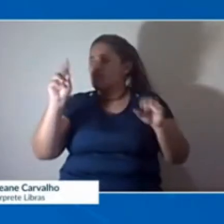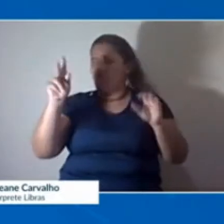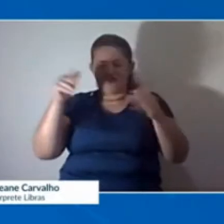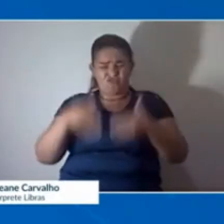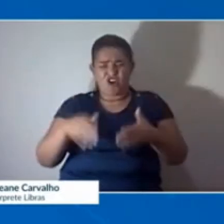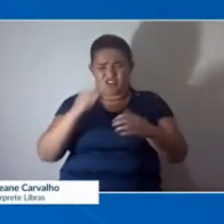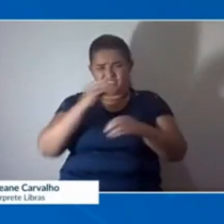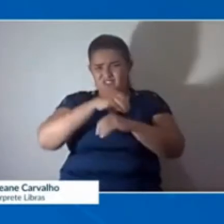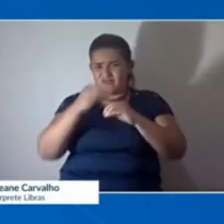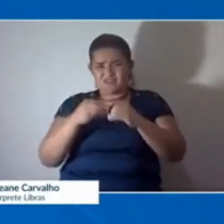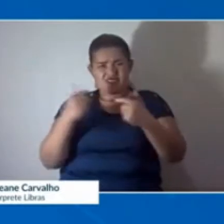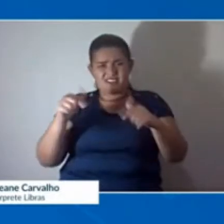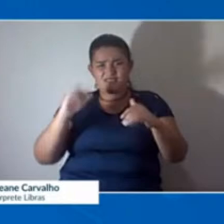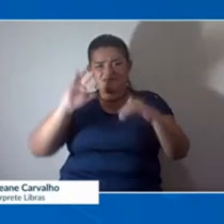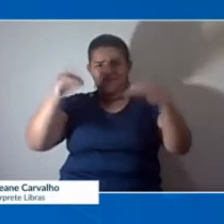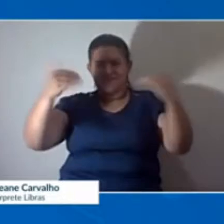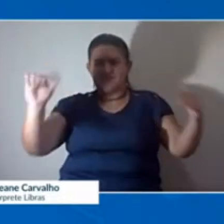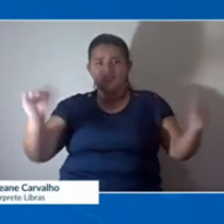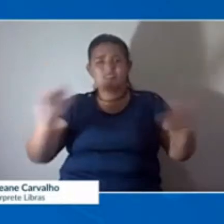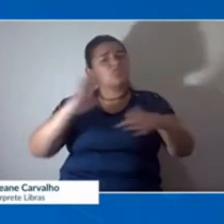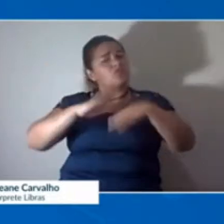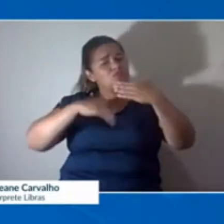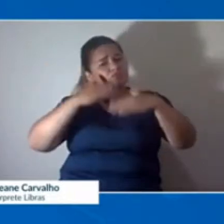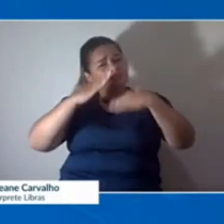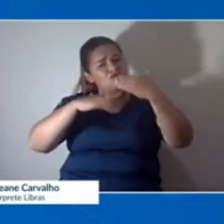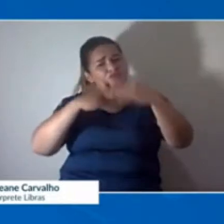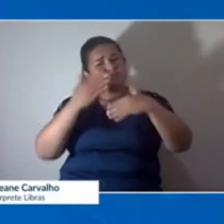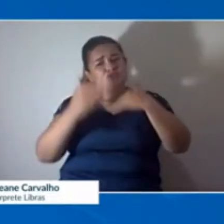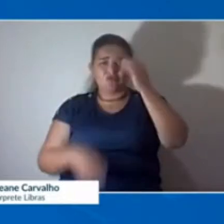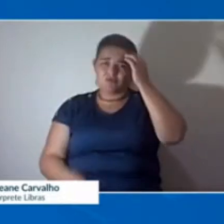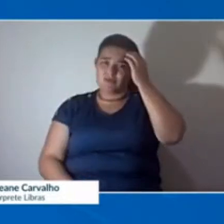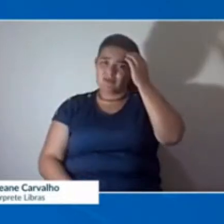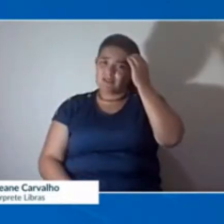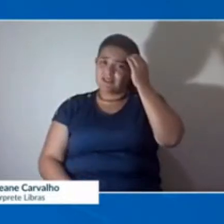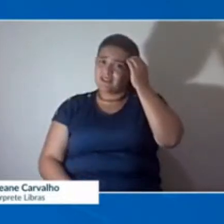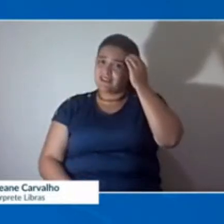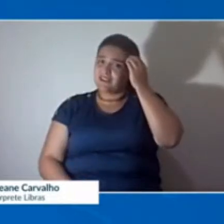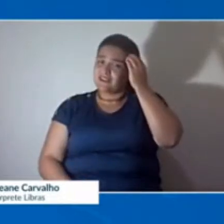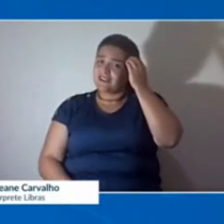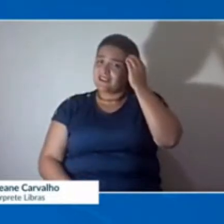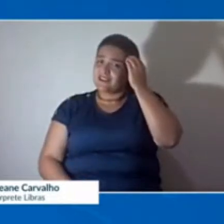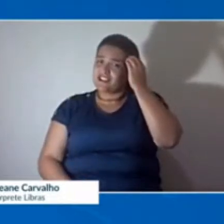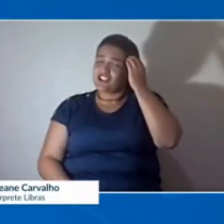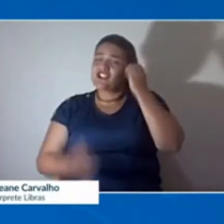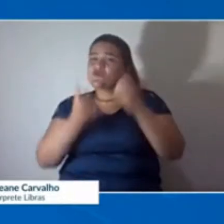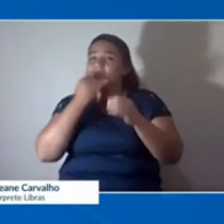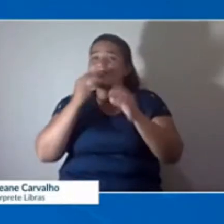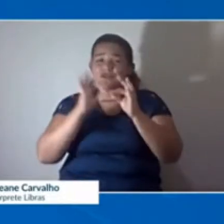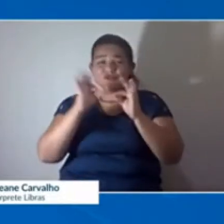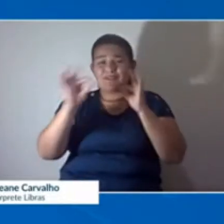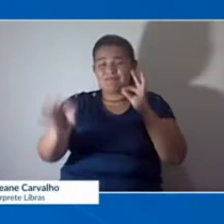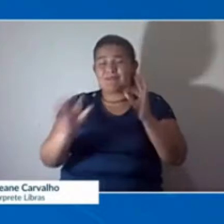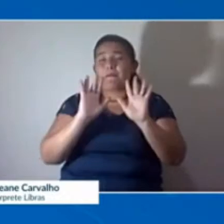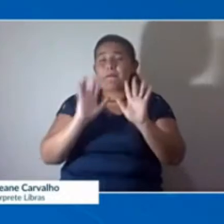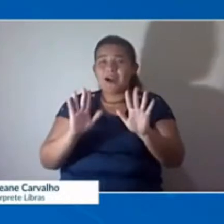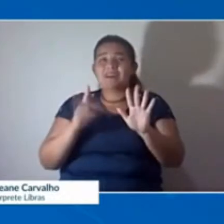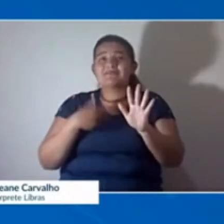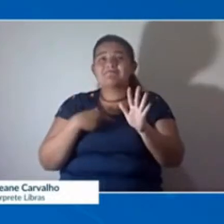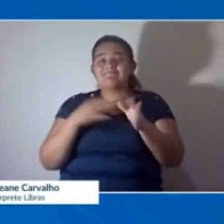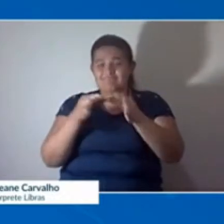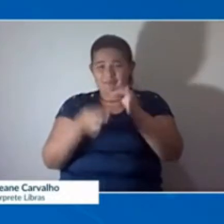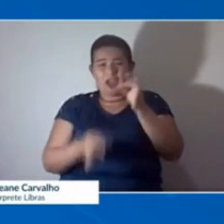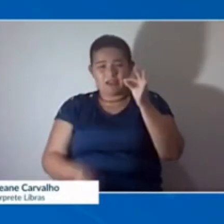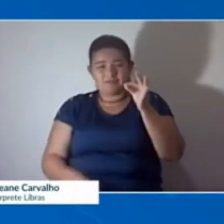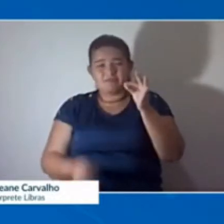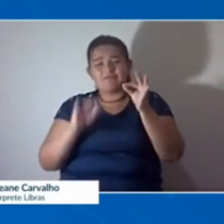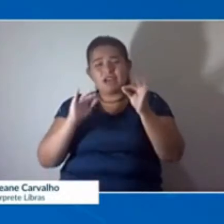foi daí que nós construímos. Eu não sei, Camila, se eu estou me alongando, mas, enfim, foi ali que nós construímos